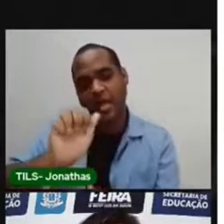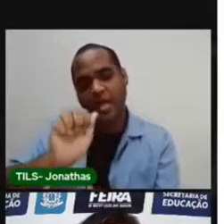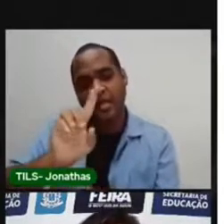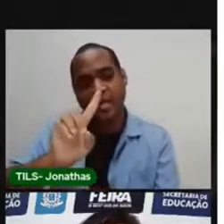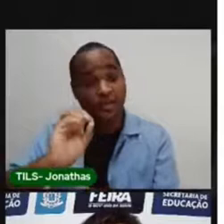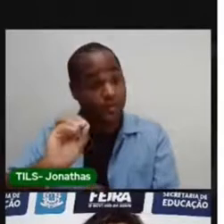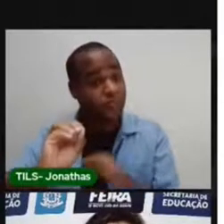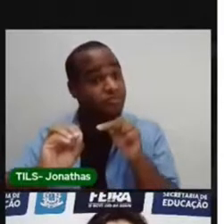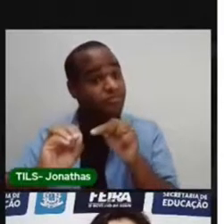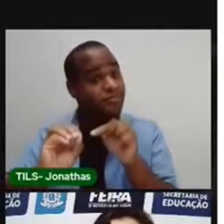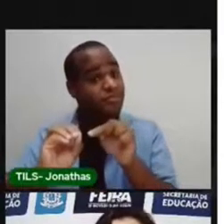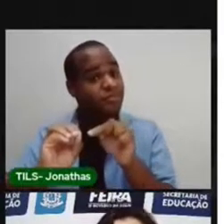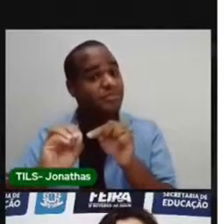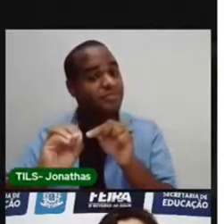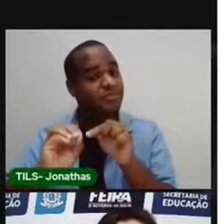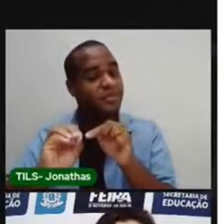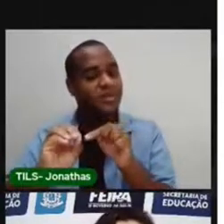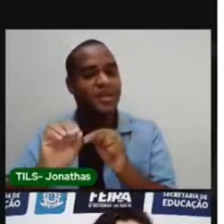gelado,